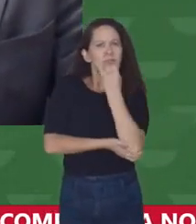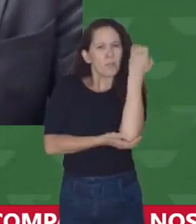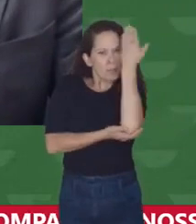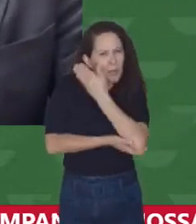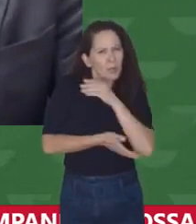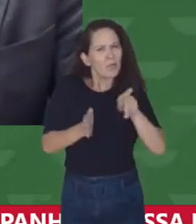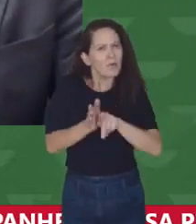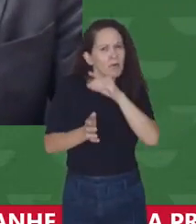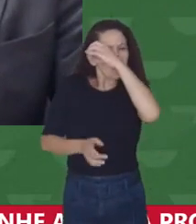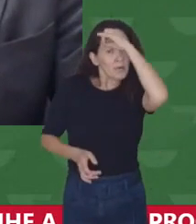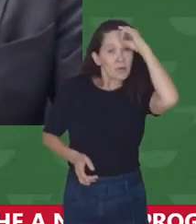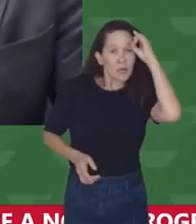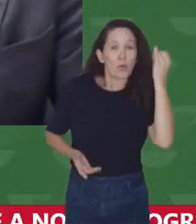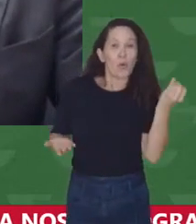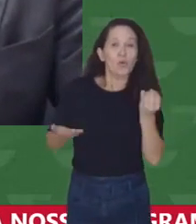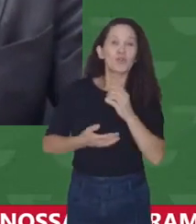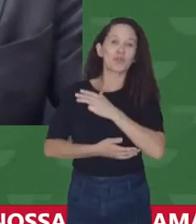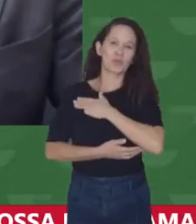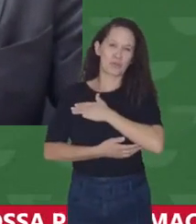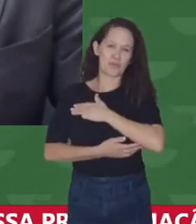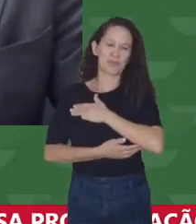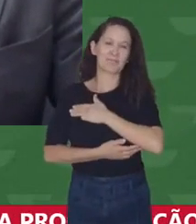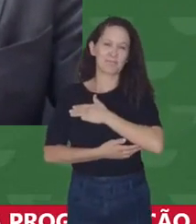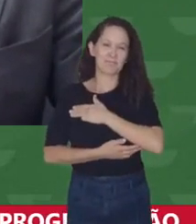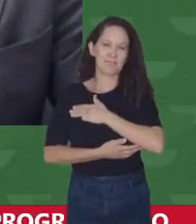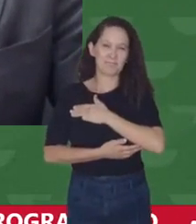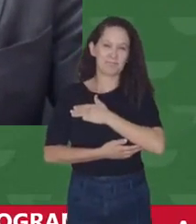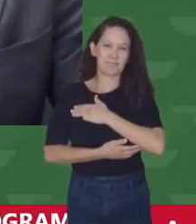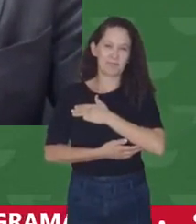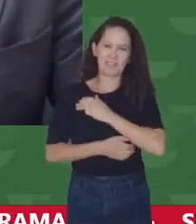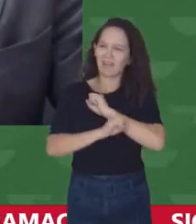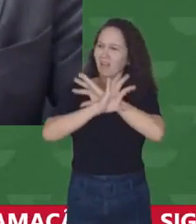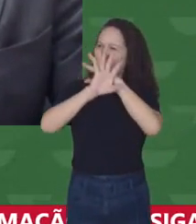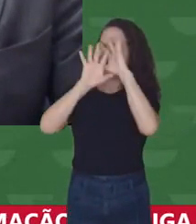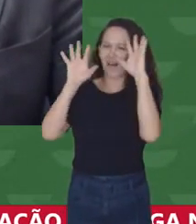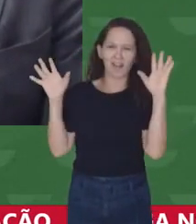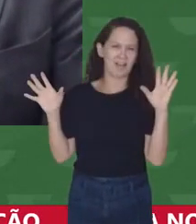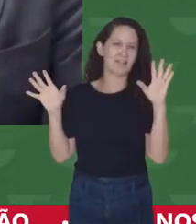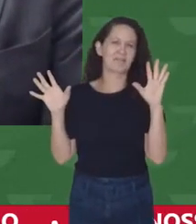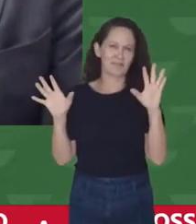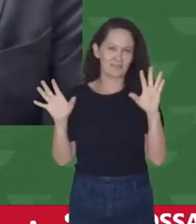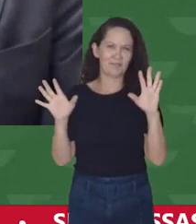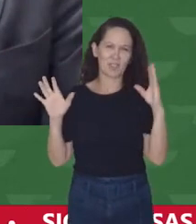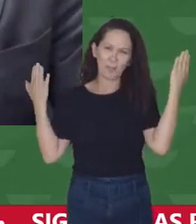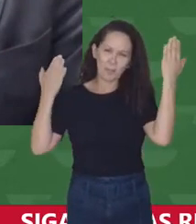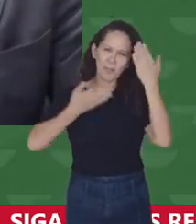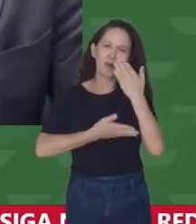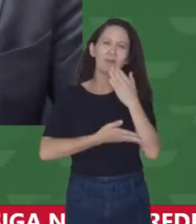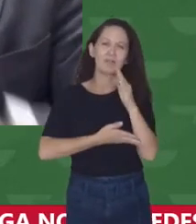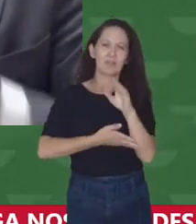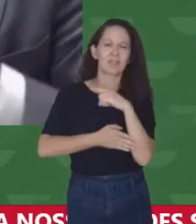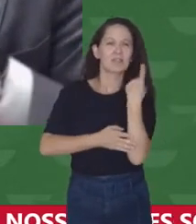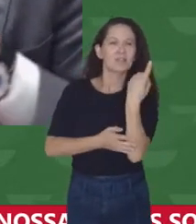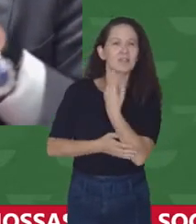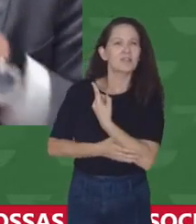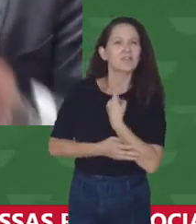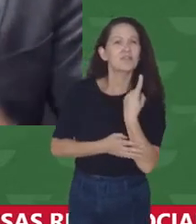sua inocência, que hoje é patente, é clara, é nítida, diante de